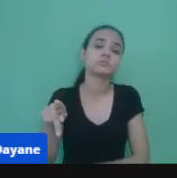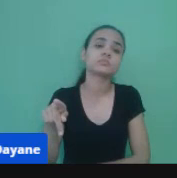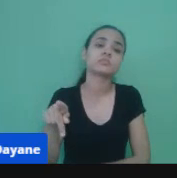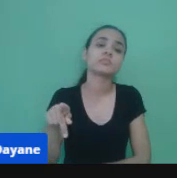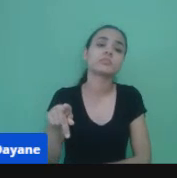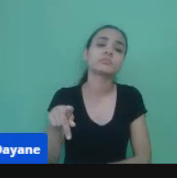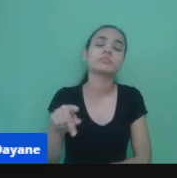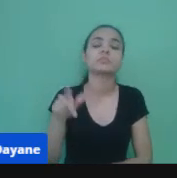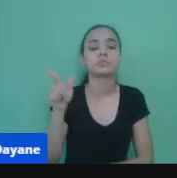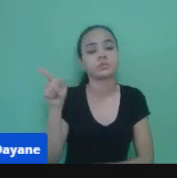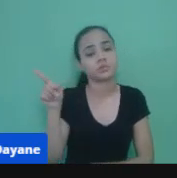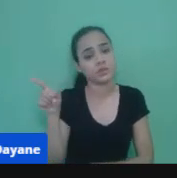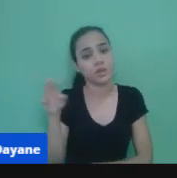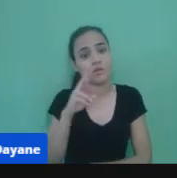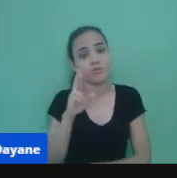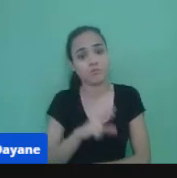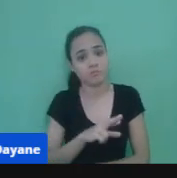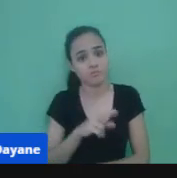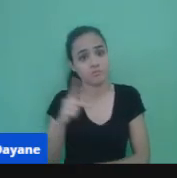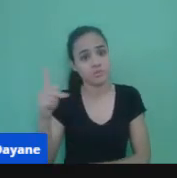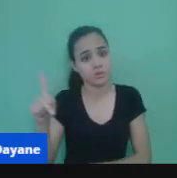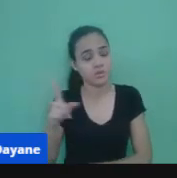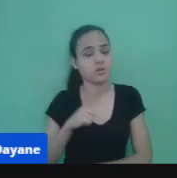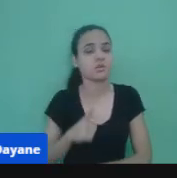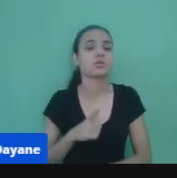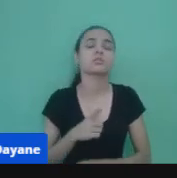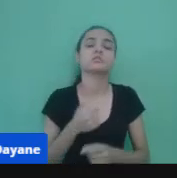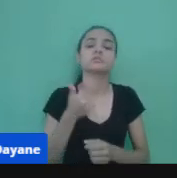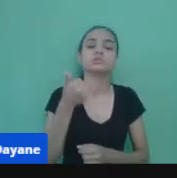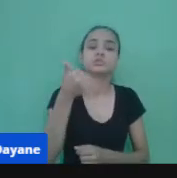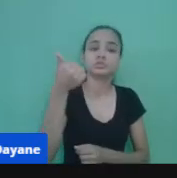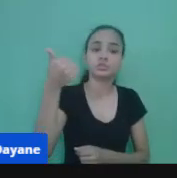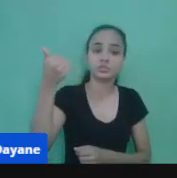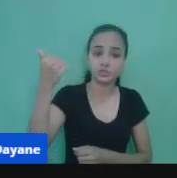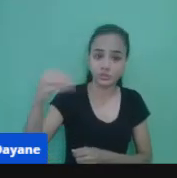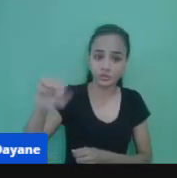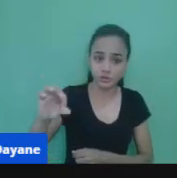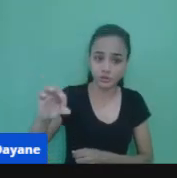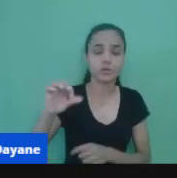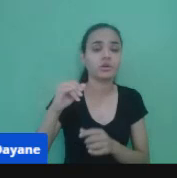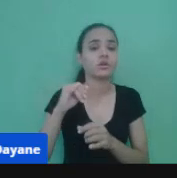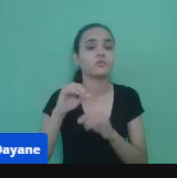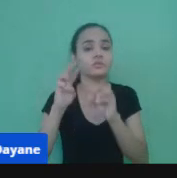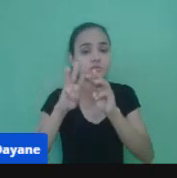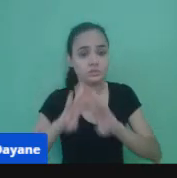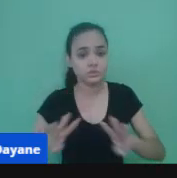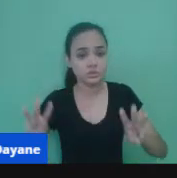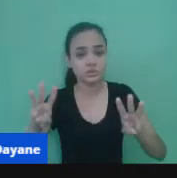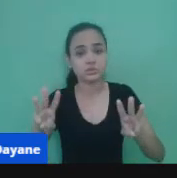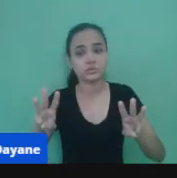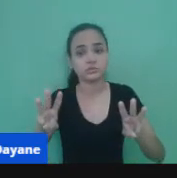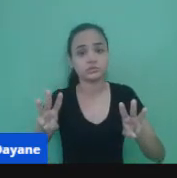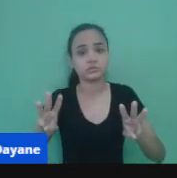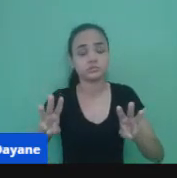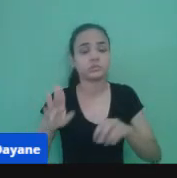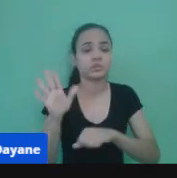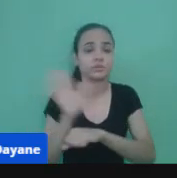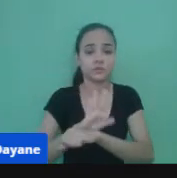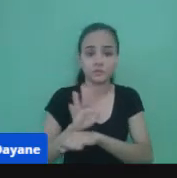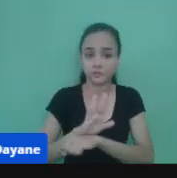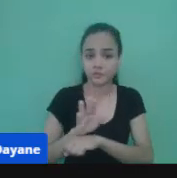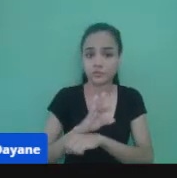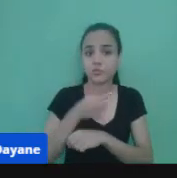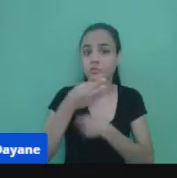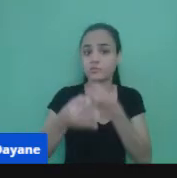de 19 sites que recomendam filmes sobre educação ambiental, além de 16